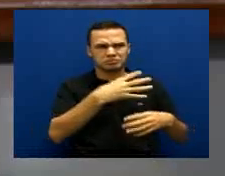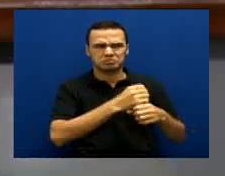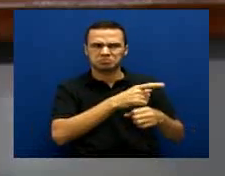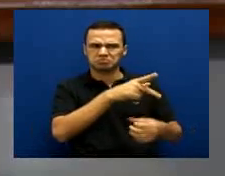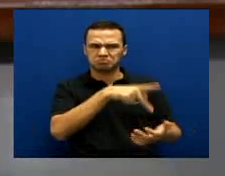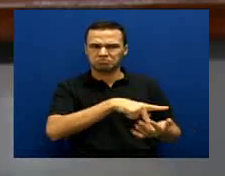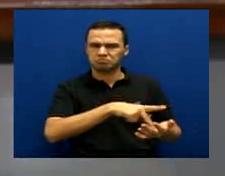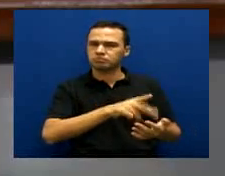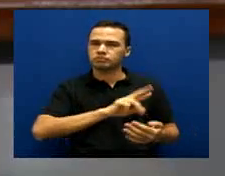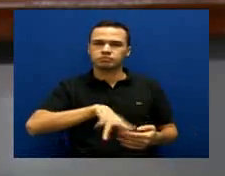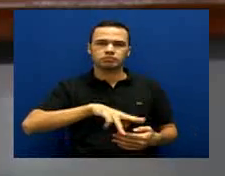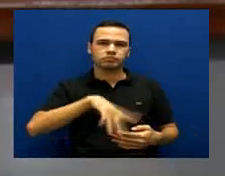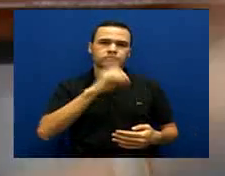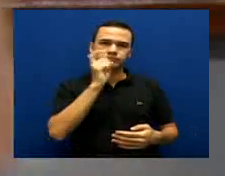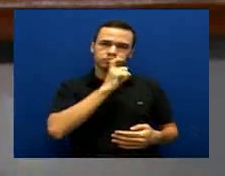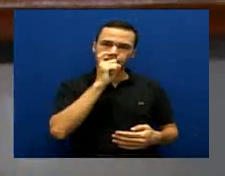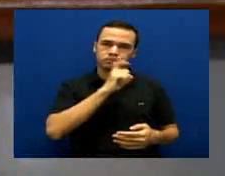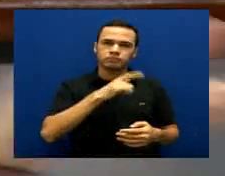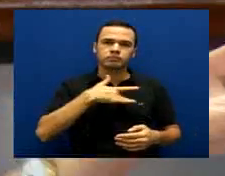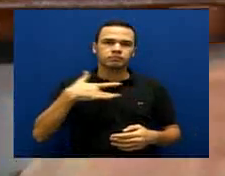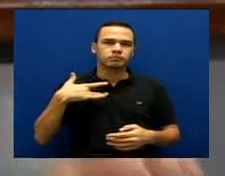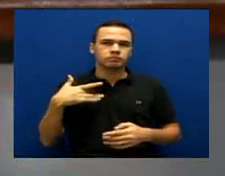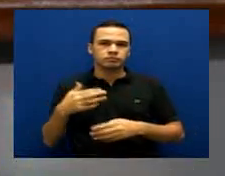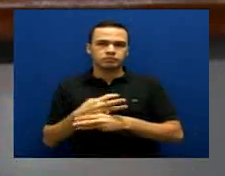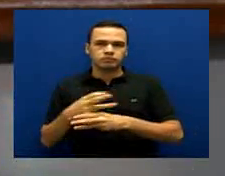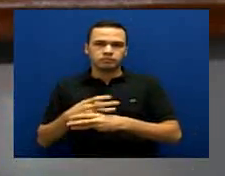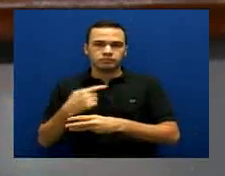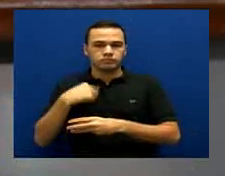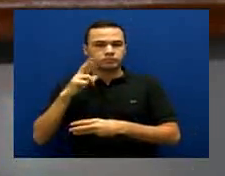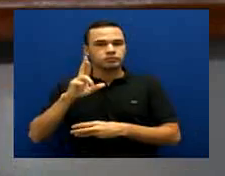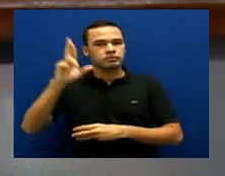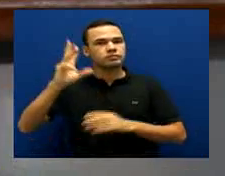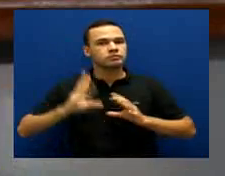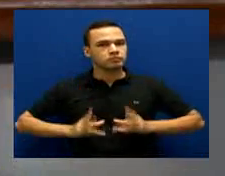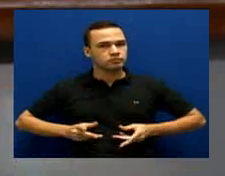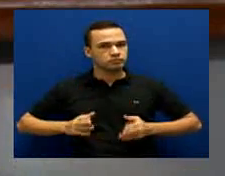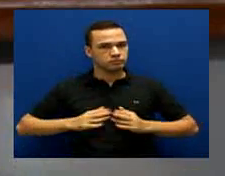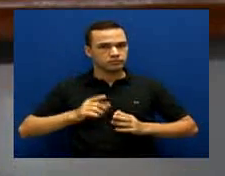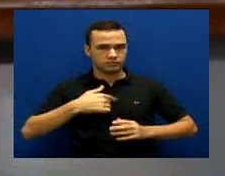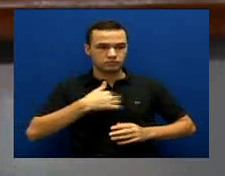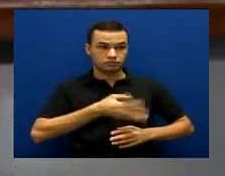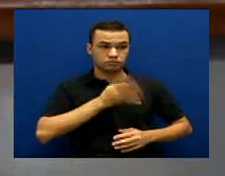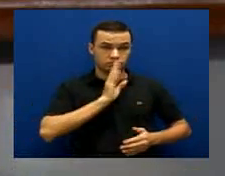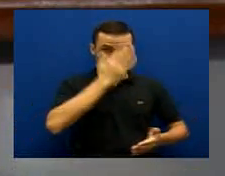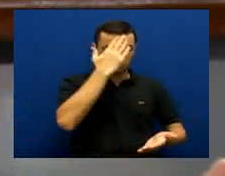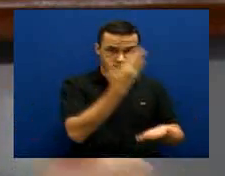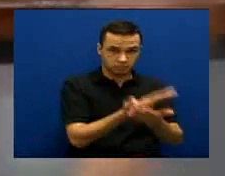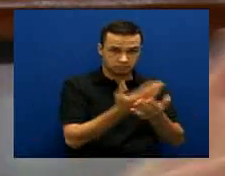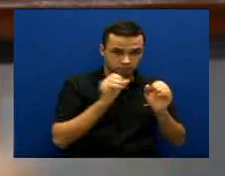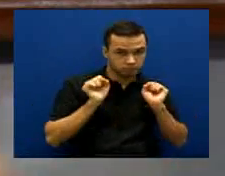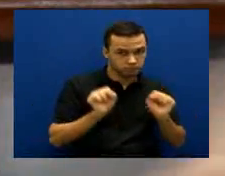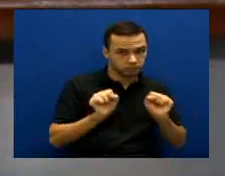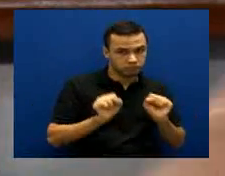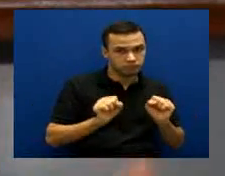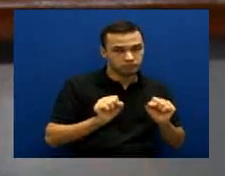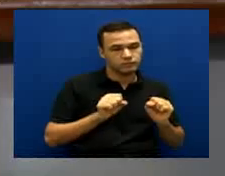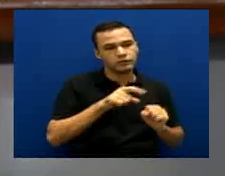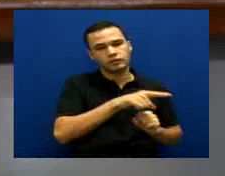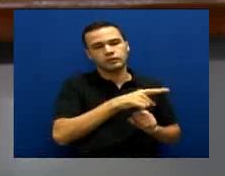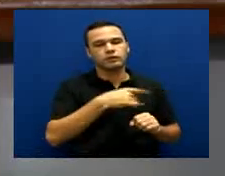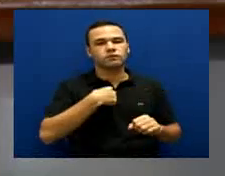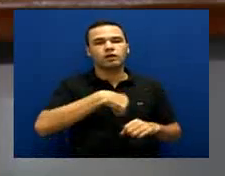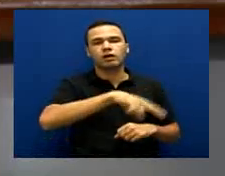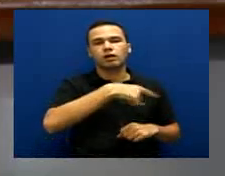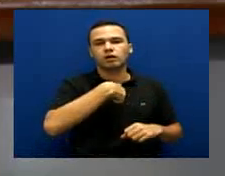verdadeiro para o conselho municipal de saúde e hoje eu que dirijo santa casa eu posso confiando nova irmandade com esse gestor que vai ao conselho